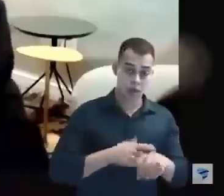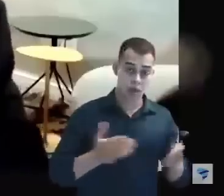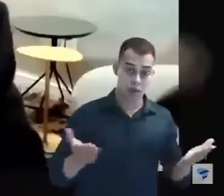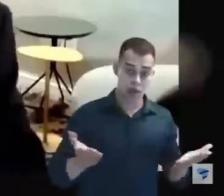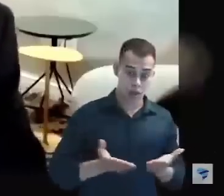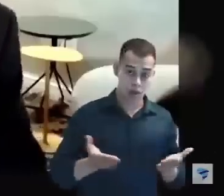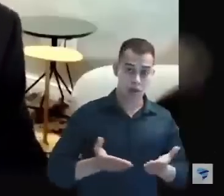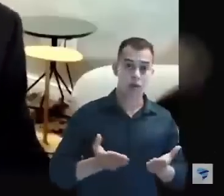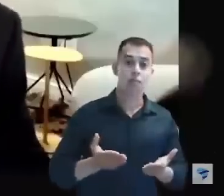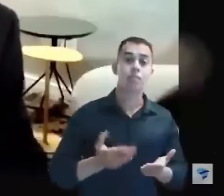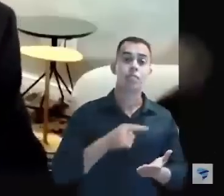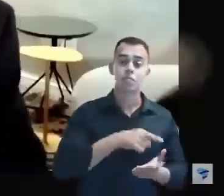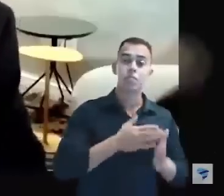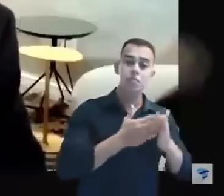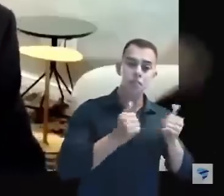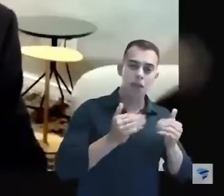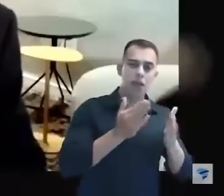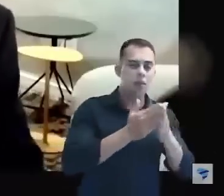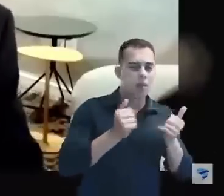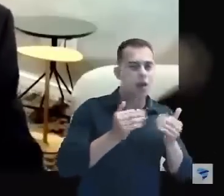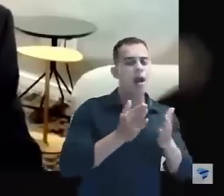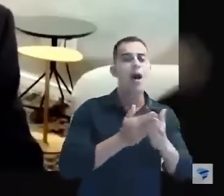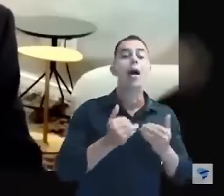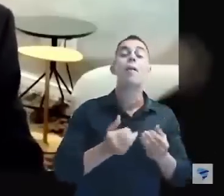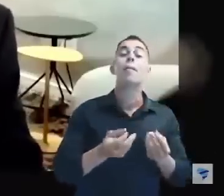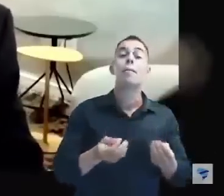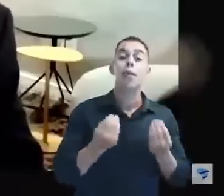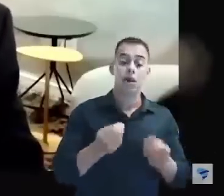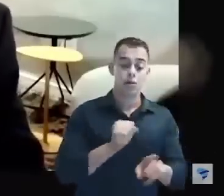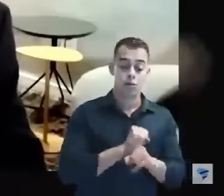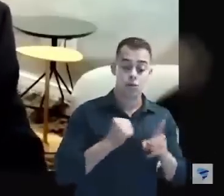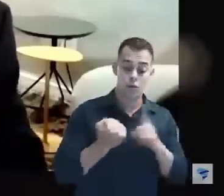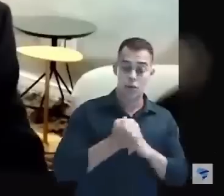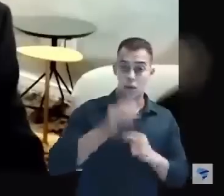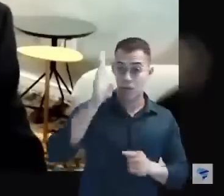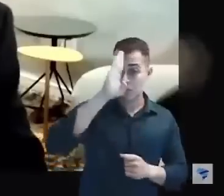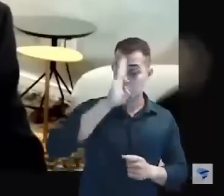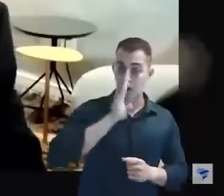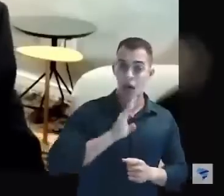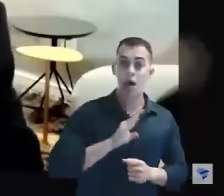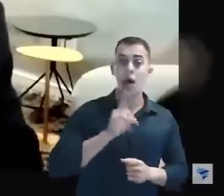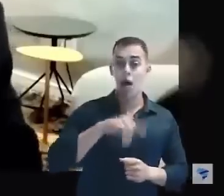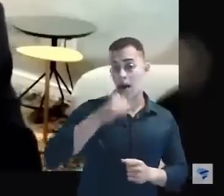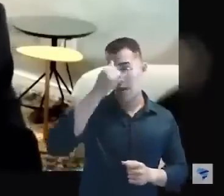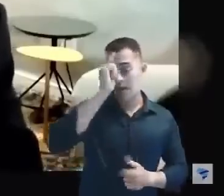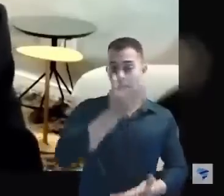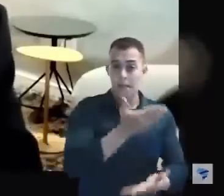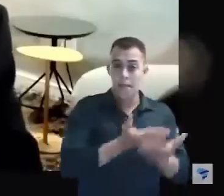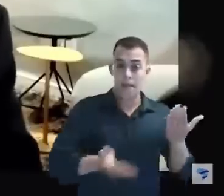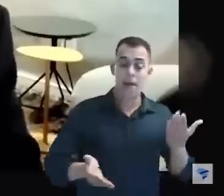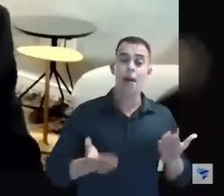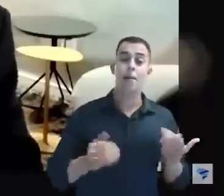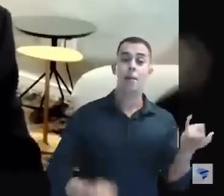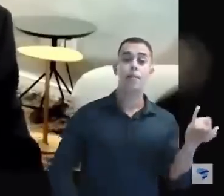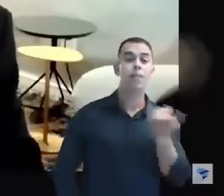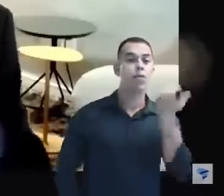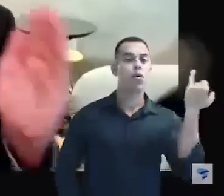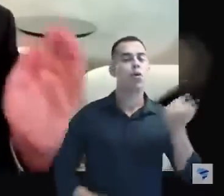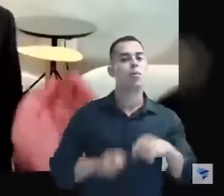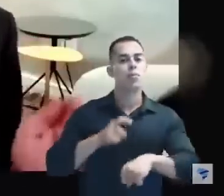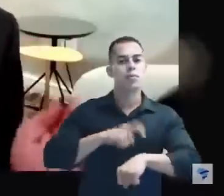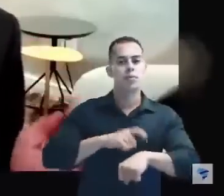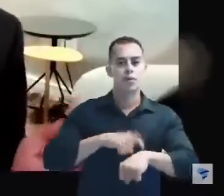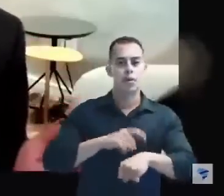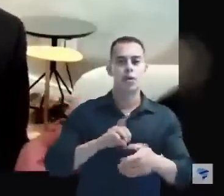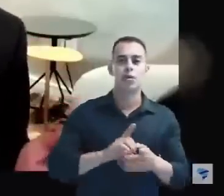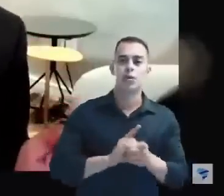pedem, suplicam, imploram que a sociedade brasileira não desperdice esse precioso momento que a